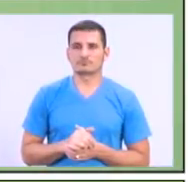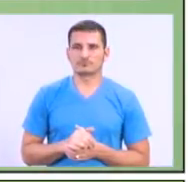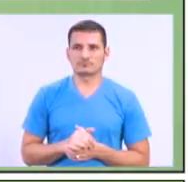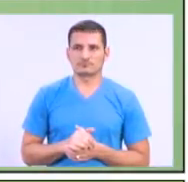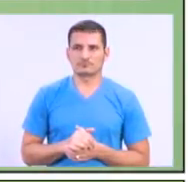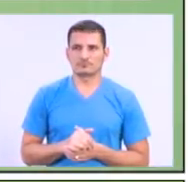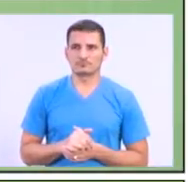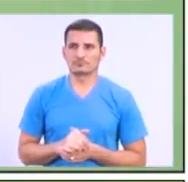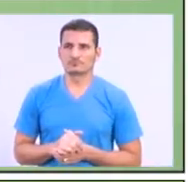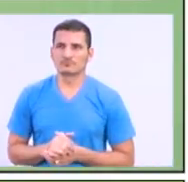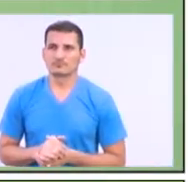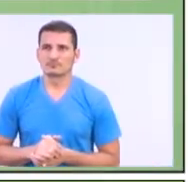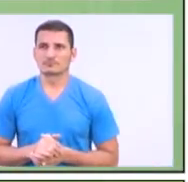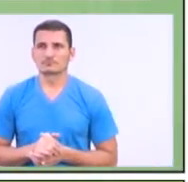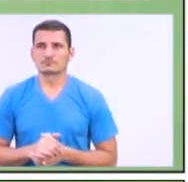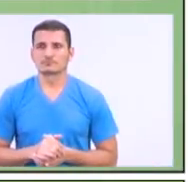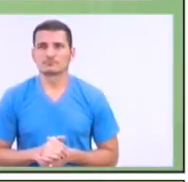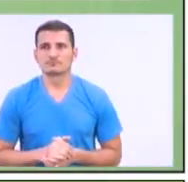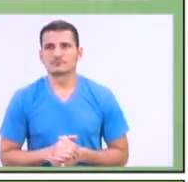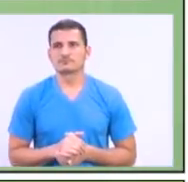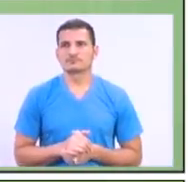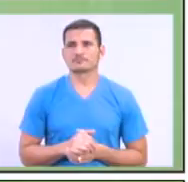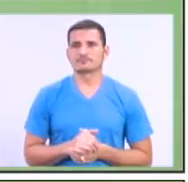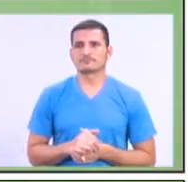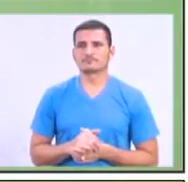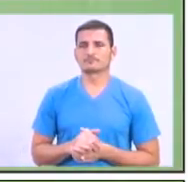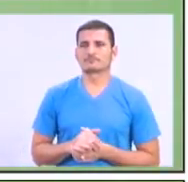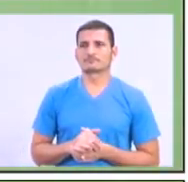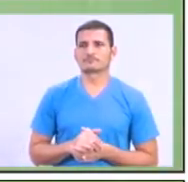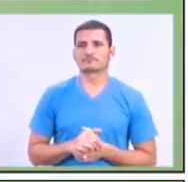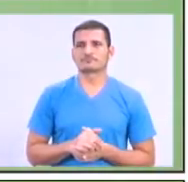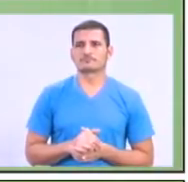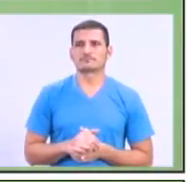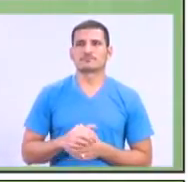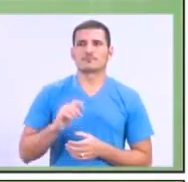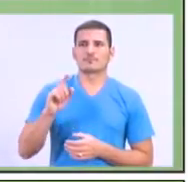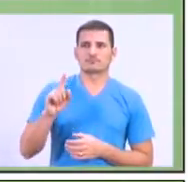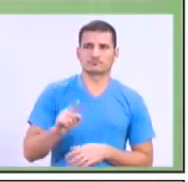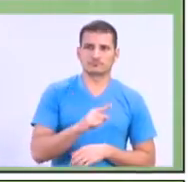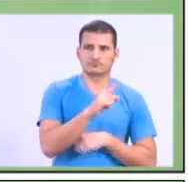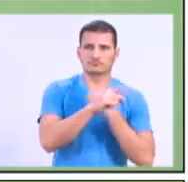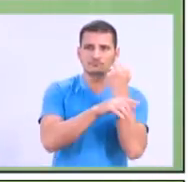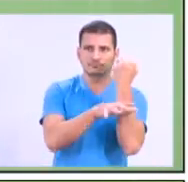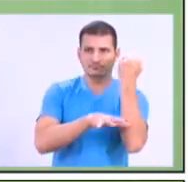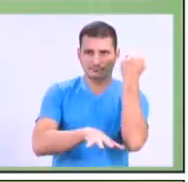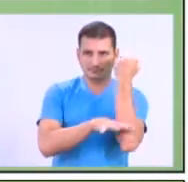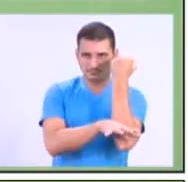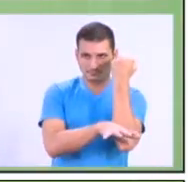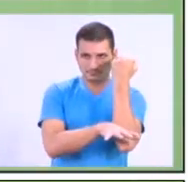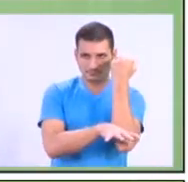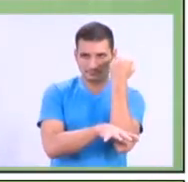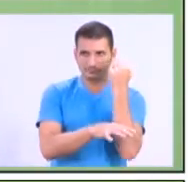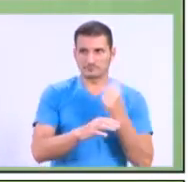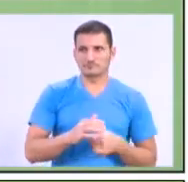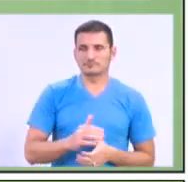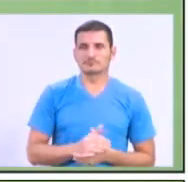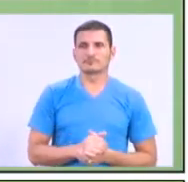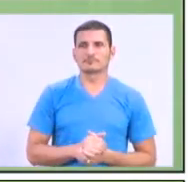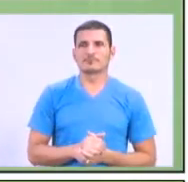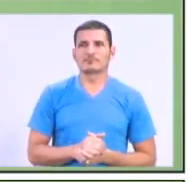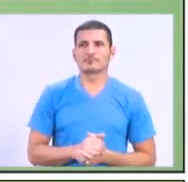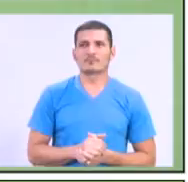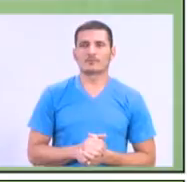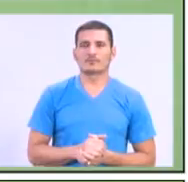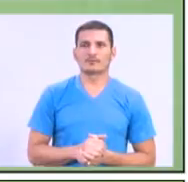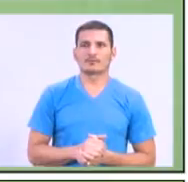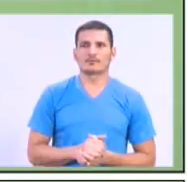vindo, né, ele apenas processa as requisições. Devolve essas informações processadas para o